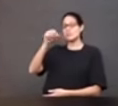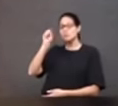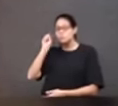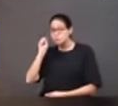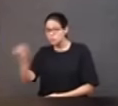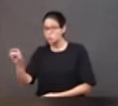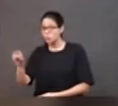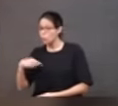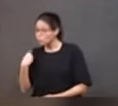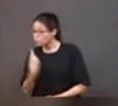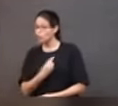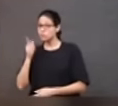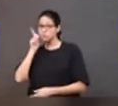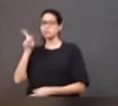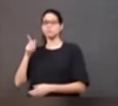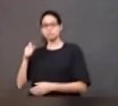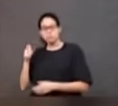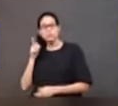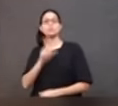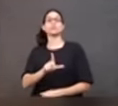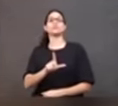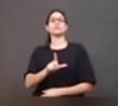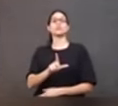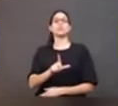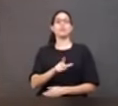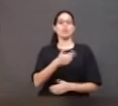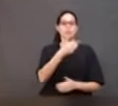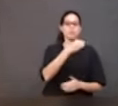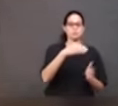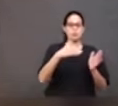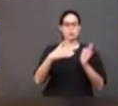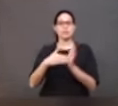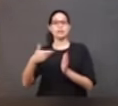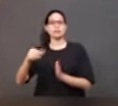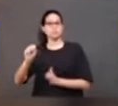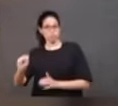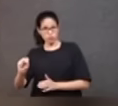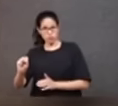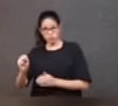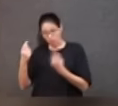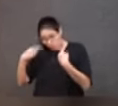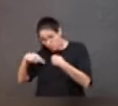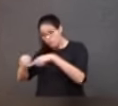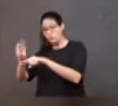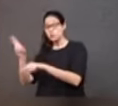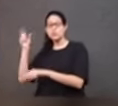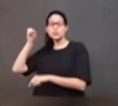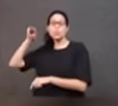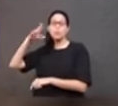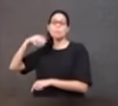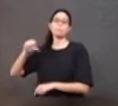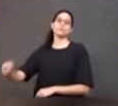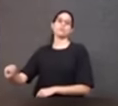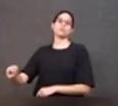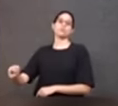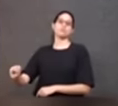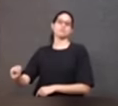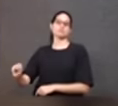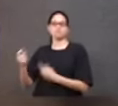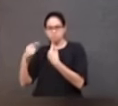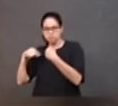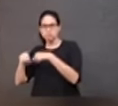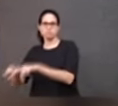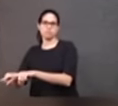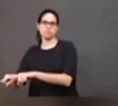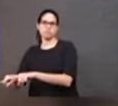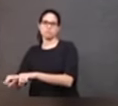conseguiu no CT Infra até 2008, a UF devolveu R$ 5.500.000. E os blocos de